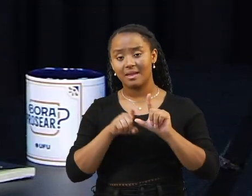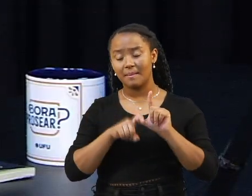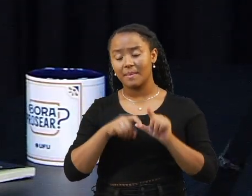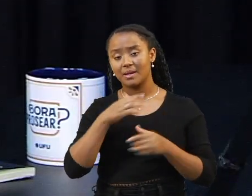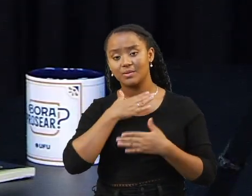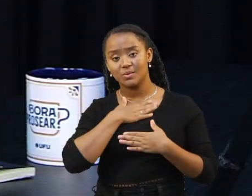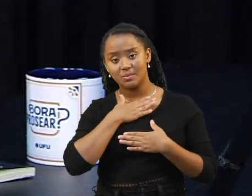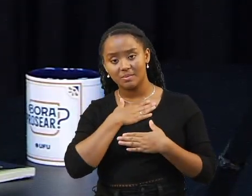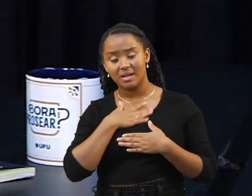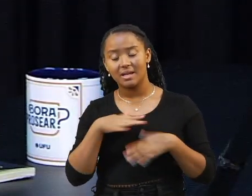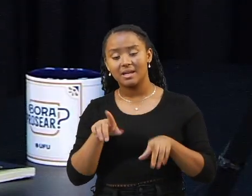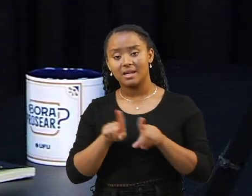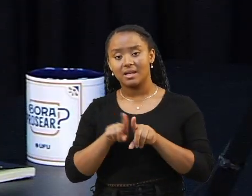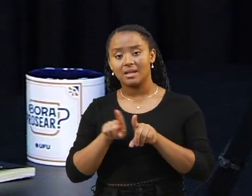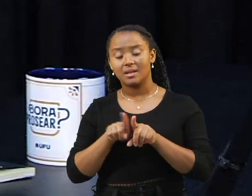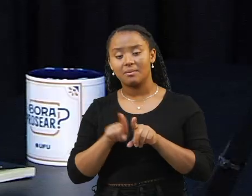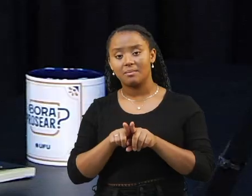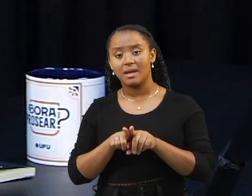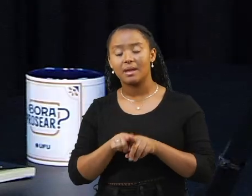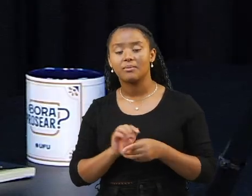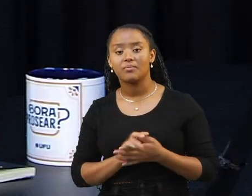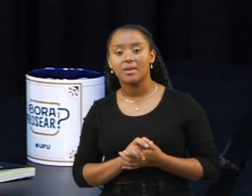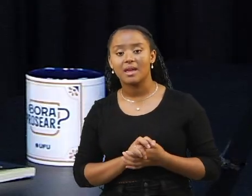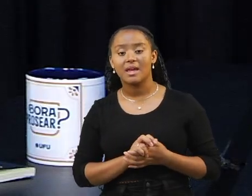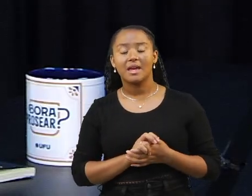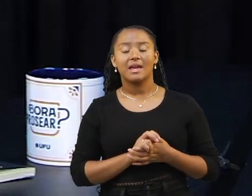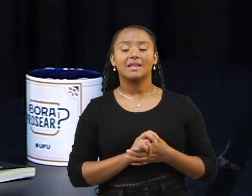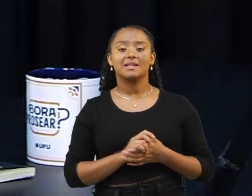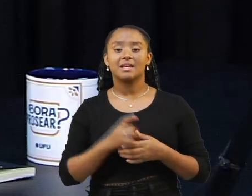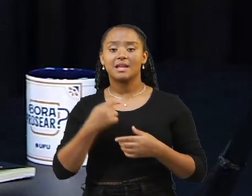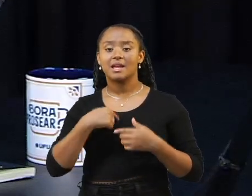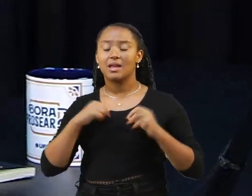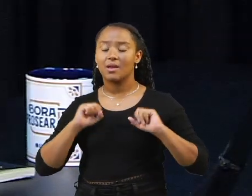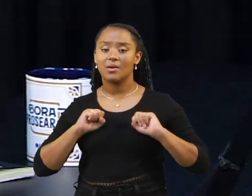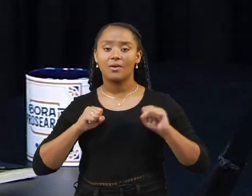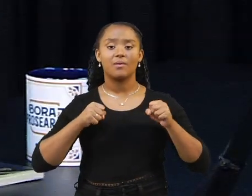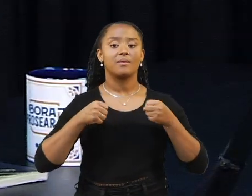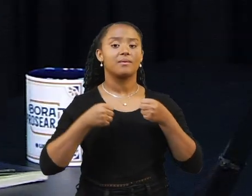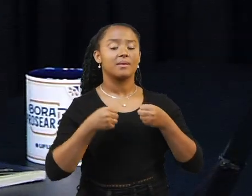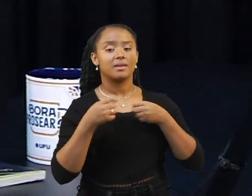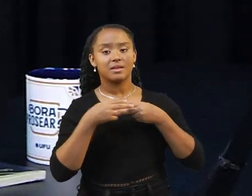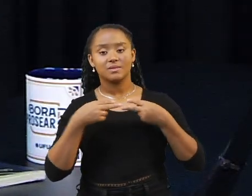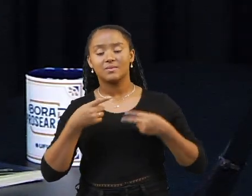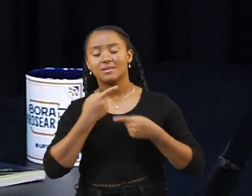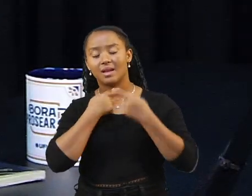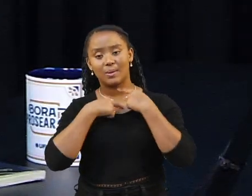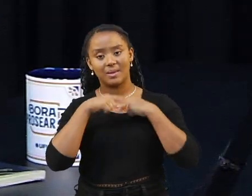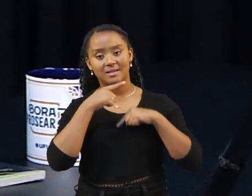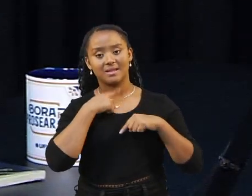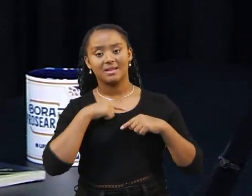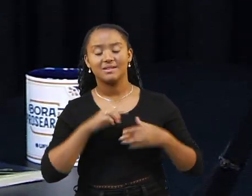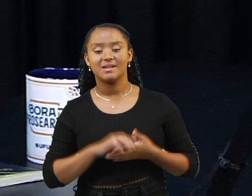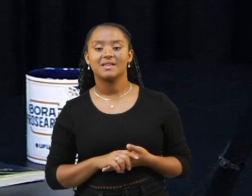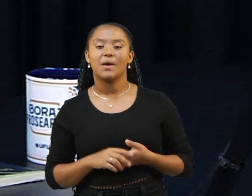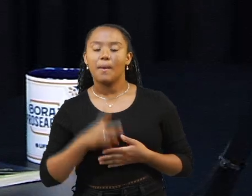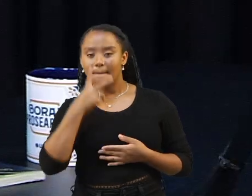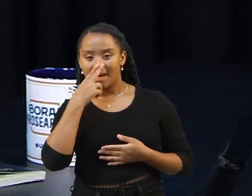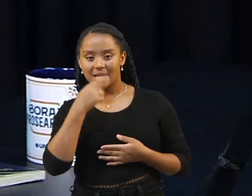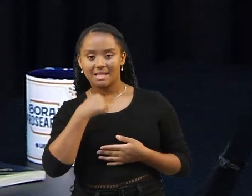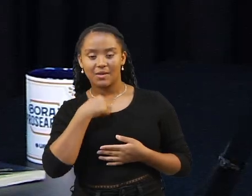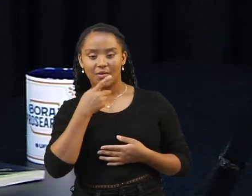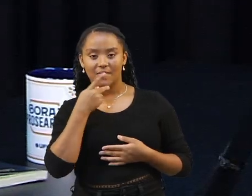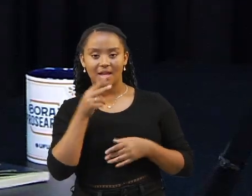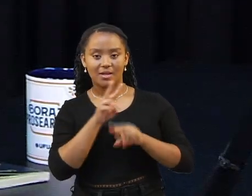Tudo isso dependerá de mim e do quanto eu empenho naquilo que eu estou desejando. Então, é